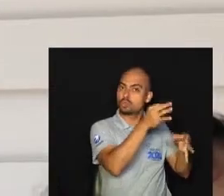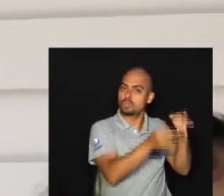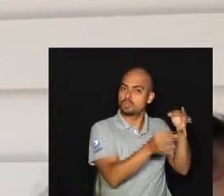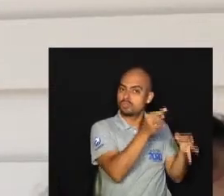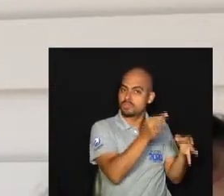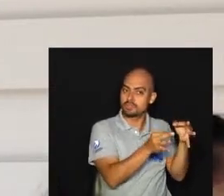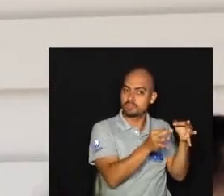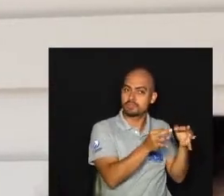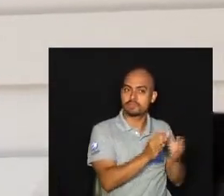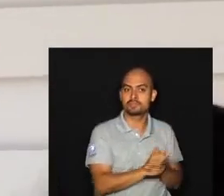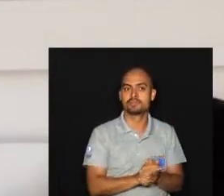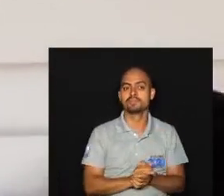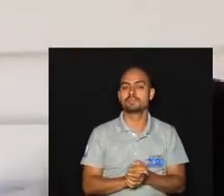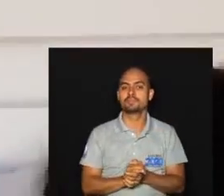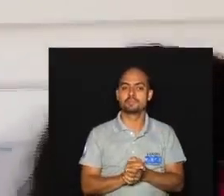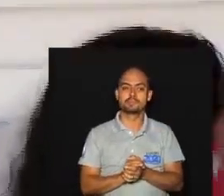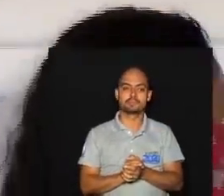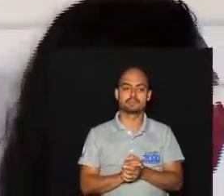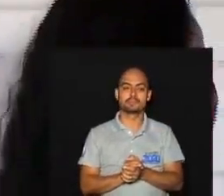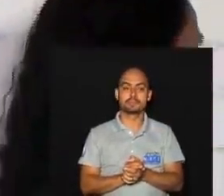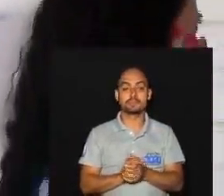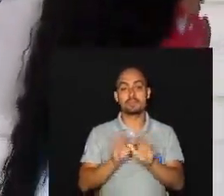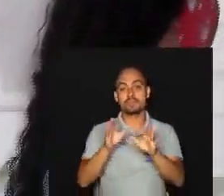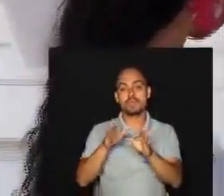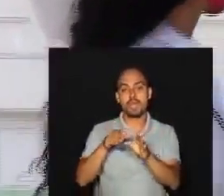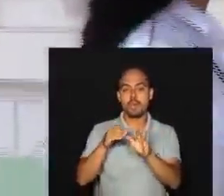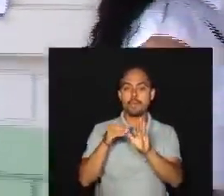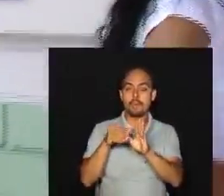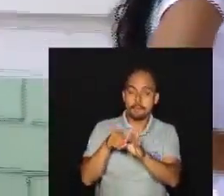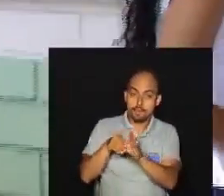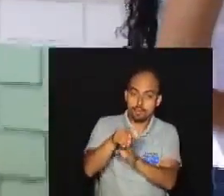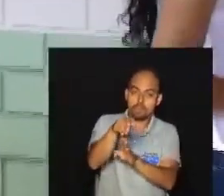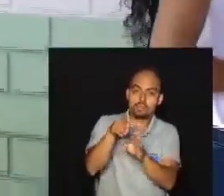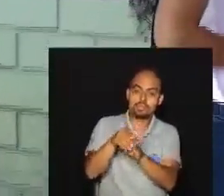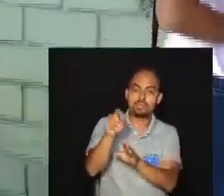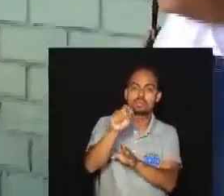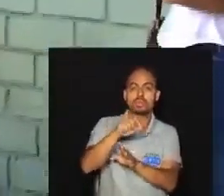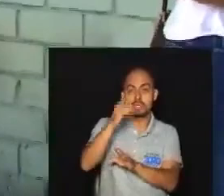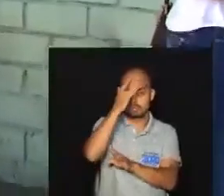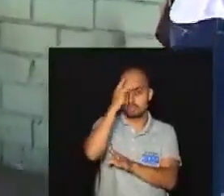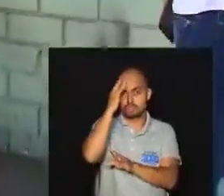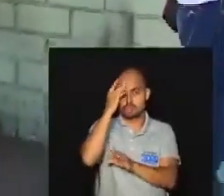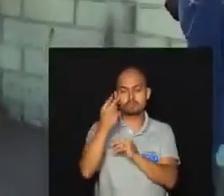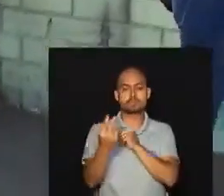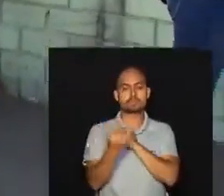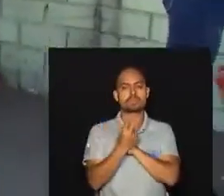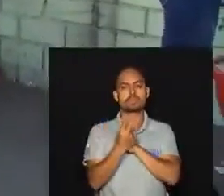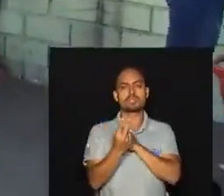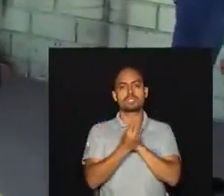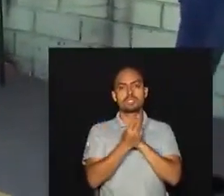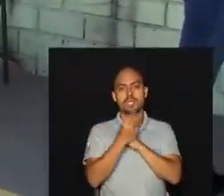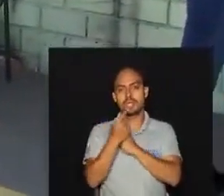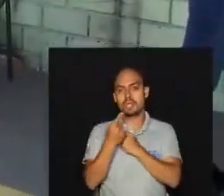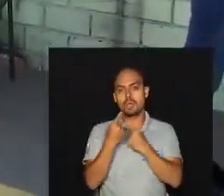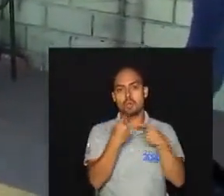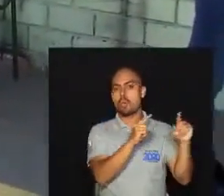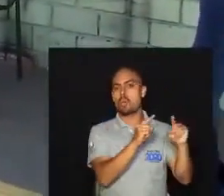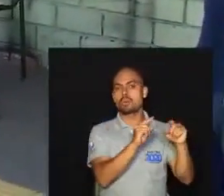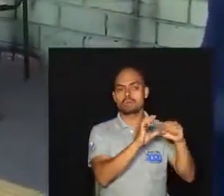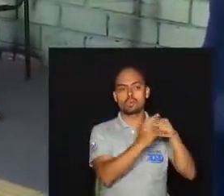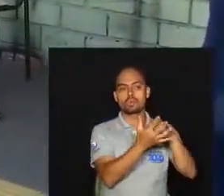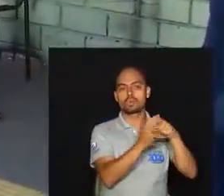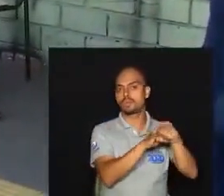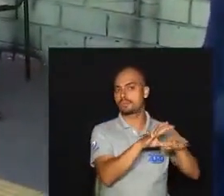Na verdade é uma orientação justamente para que os eleitores possam se proteger contra a possibilidade